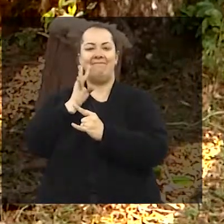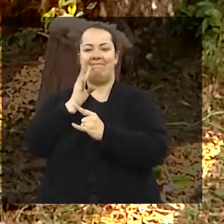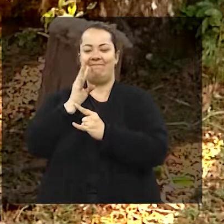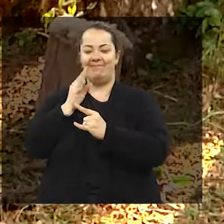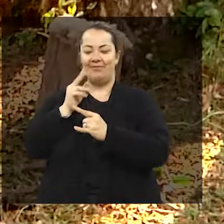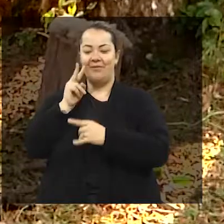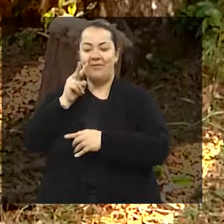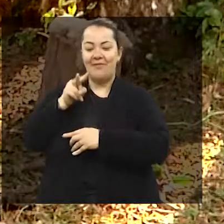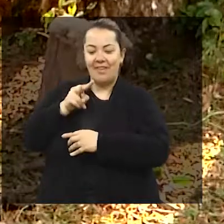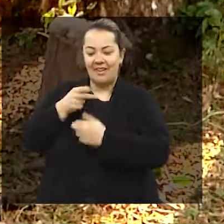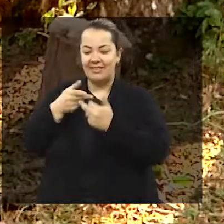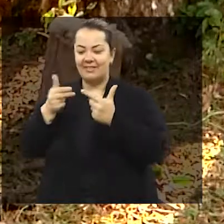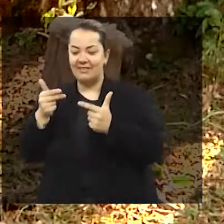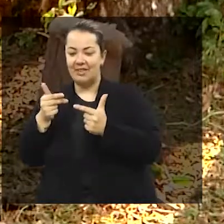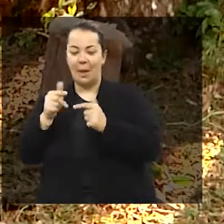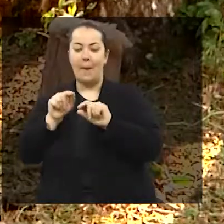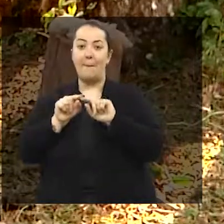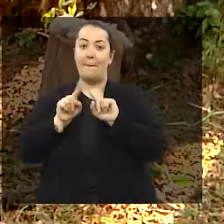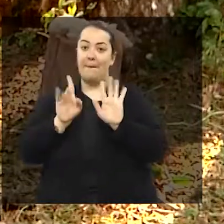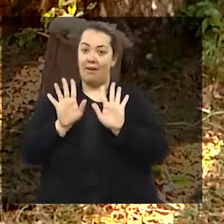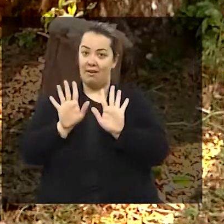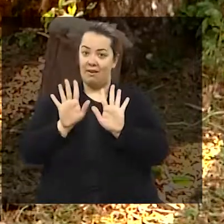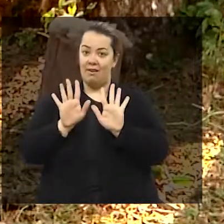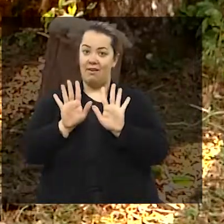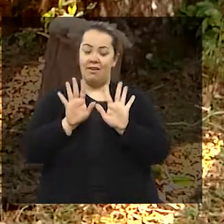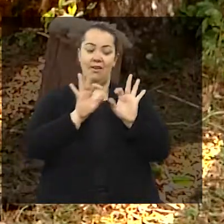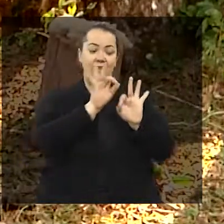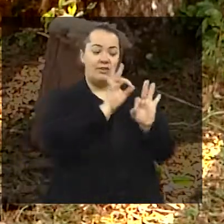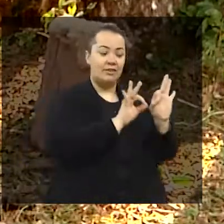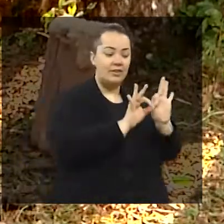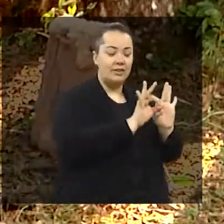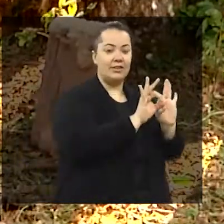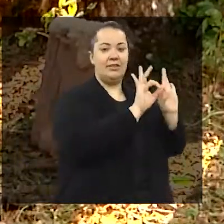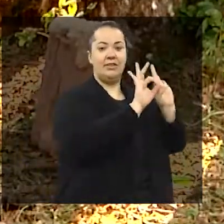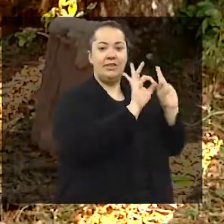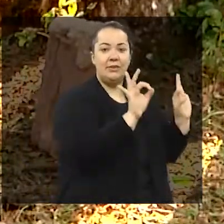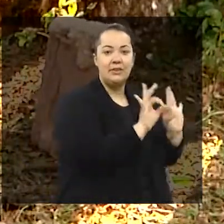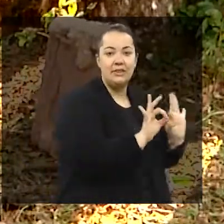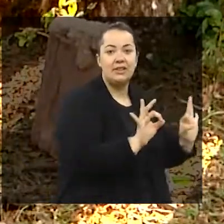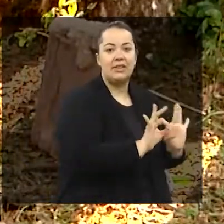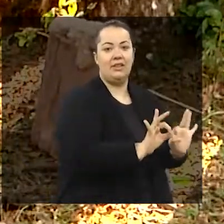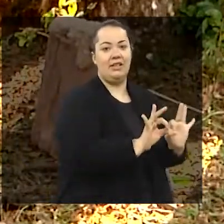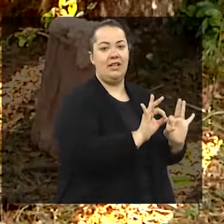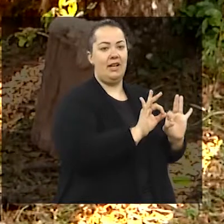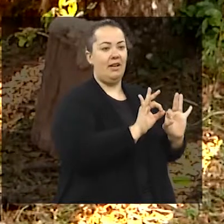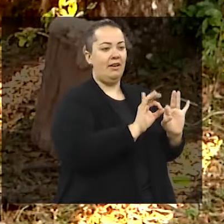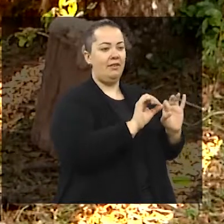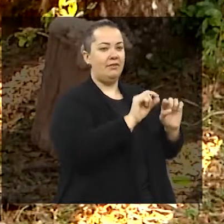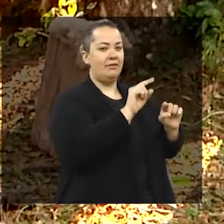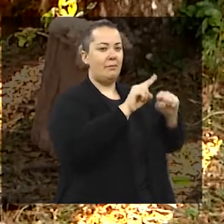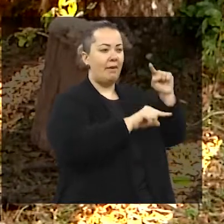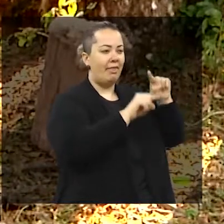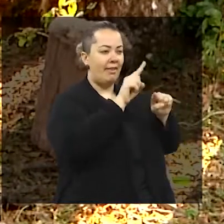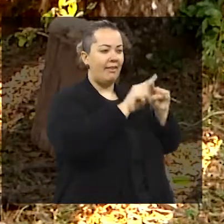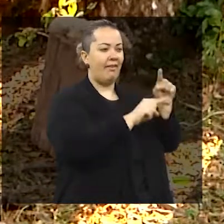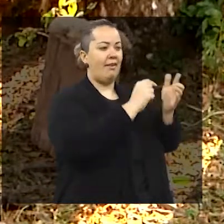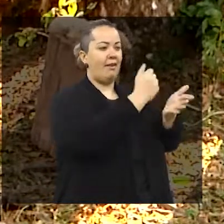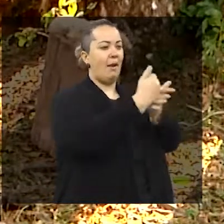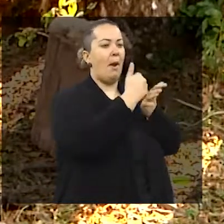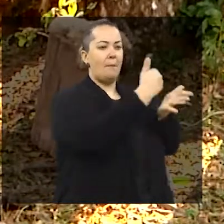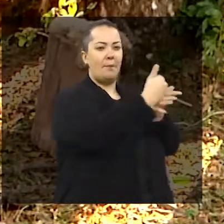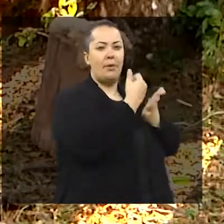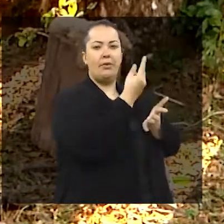acampamento não sai a semana não não existe isso a semana ia sair de qualquer forma tu olhar a coisa pronta é